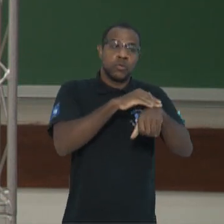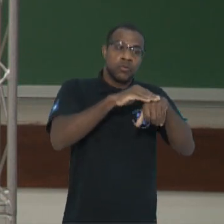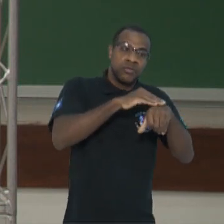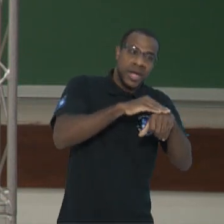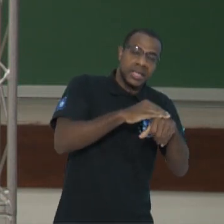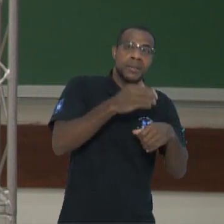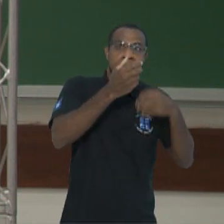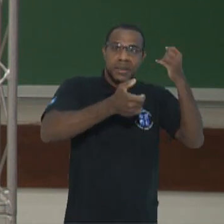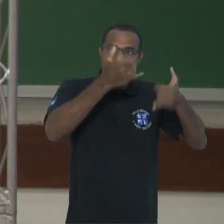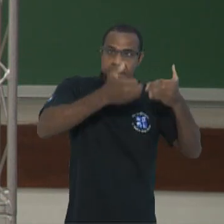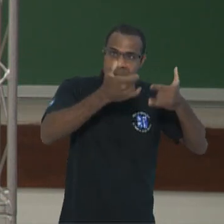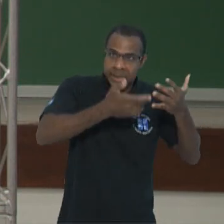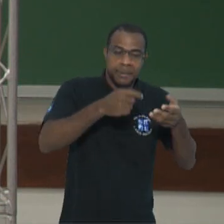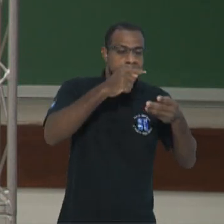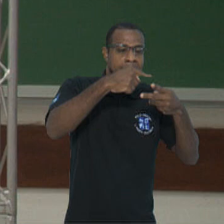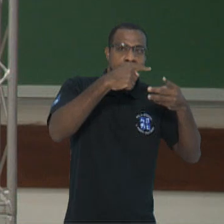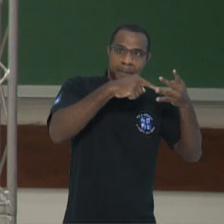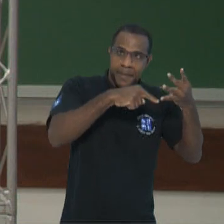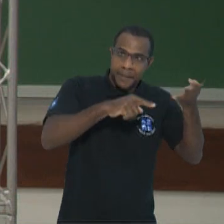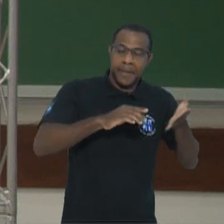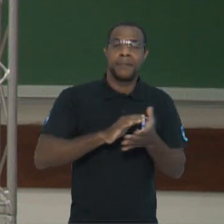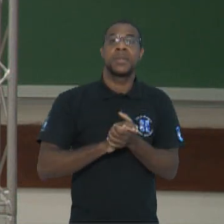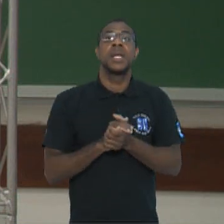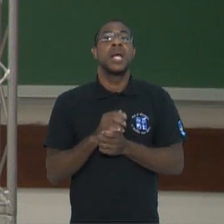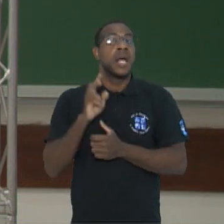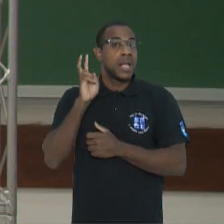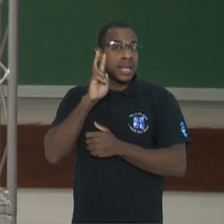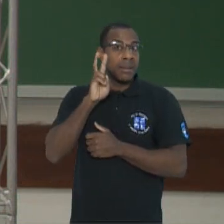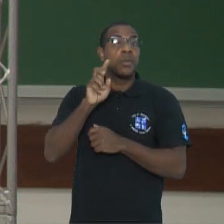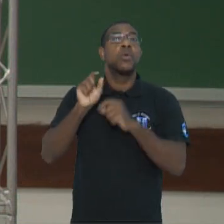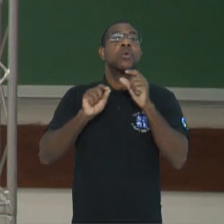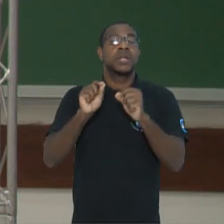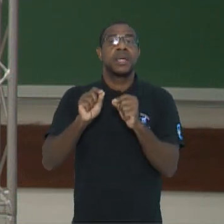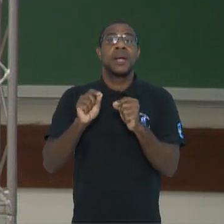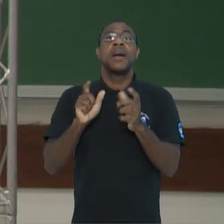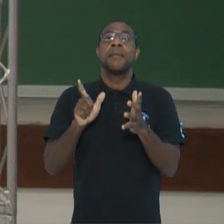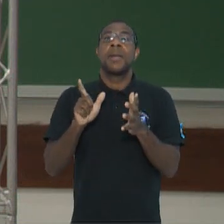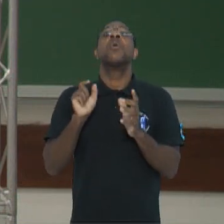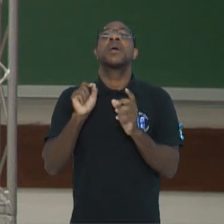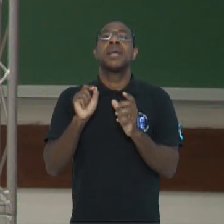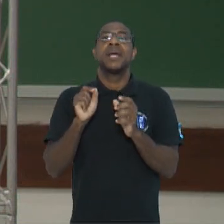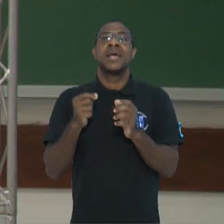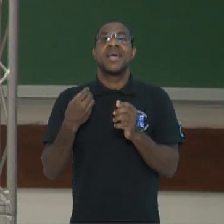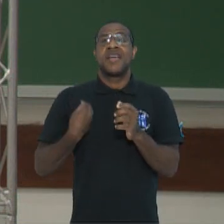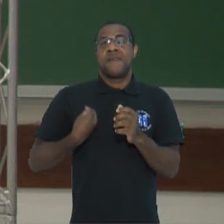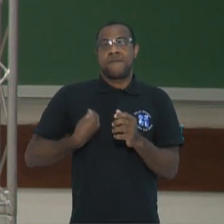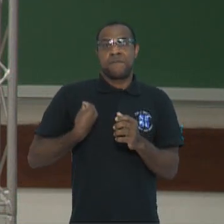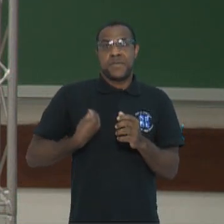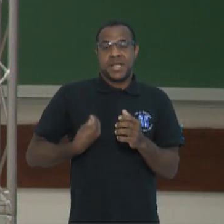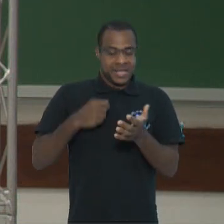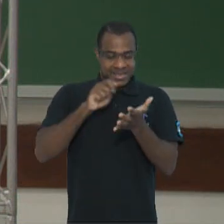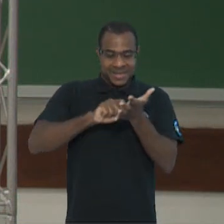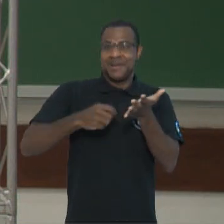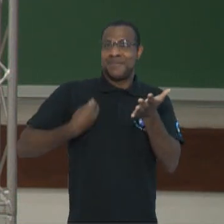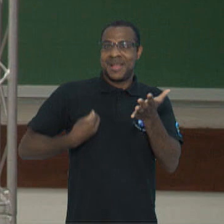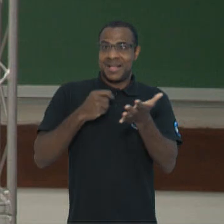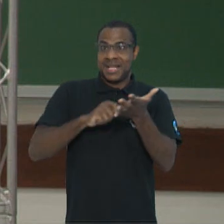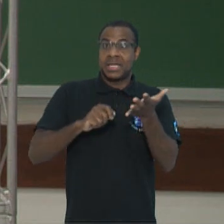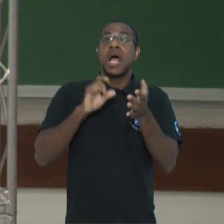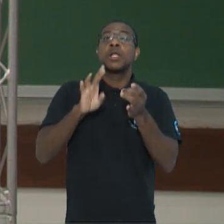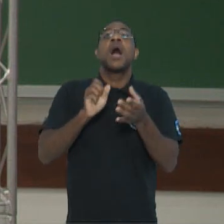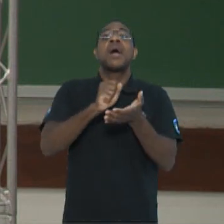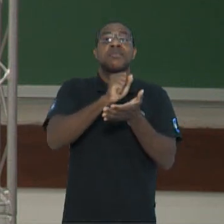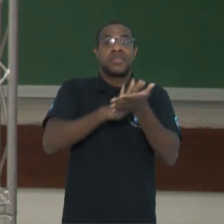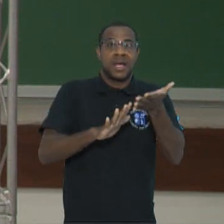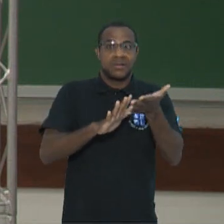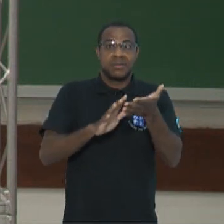vocês melhor. Outra coisa, lembrem que agora, para registrar a chamada, nós temos apenas um exercício.